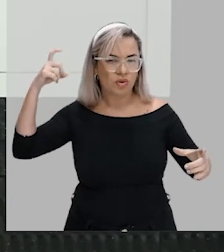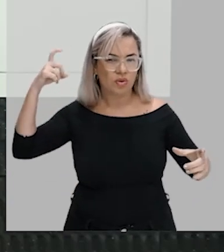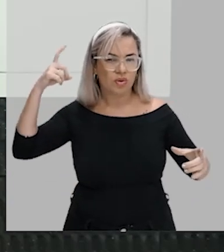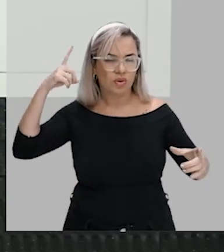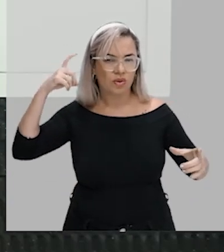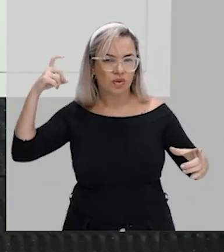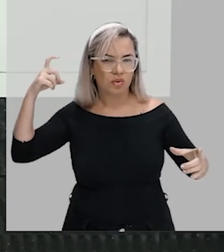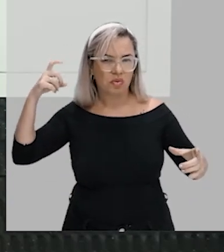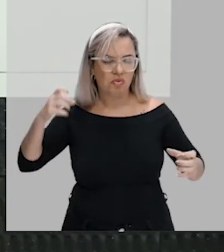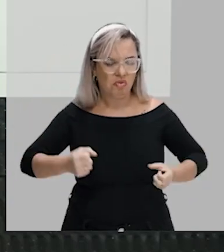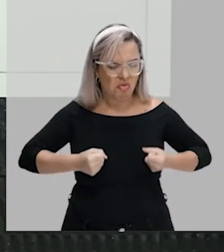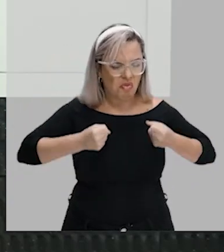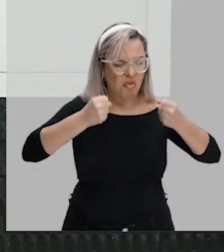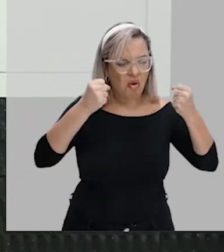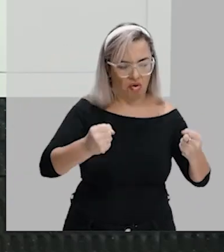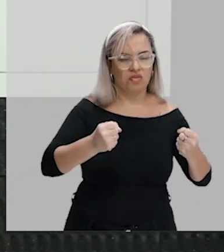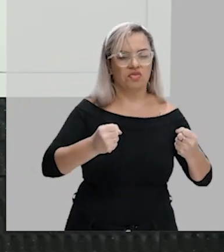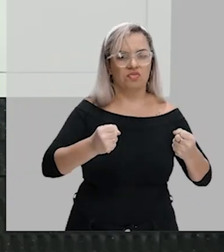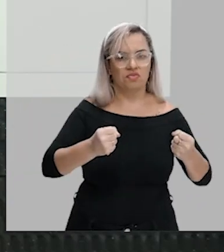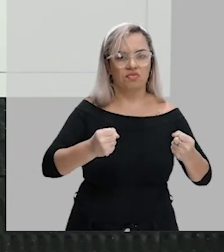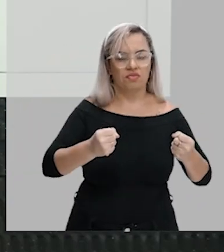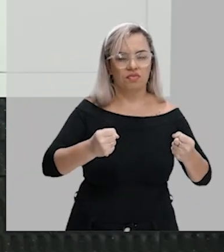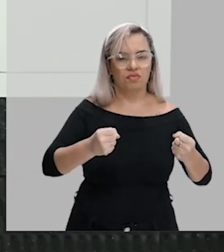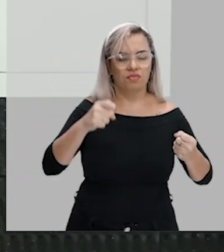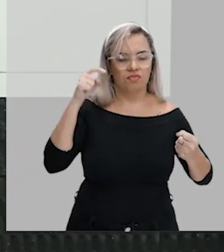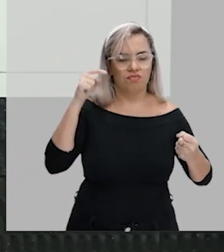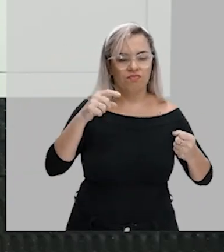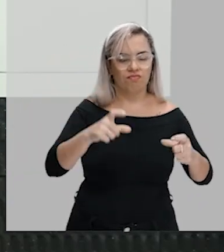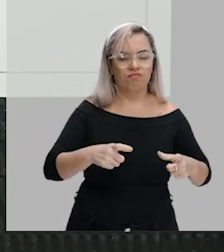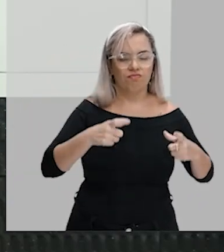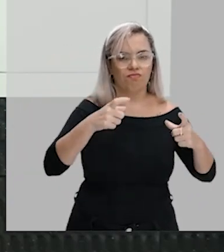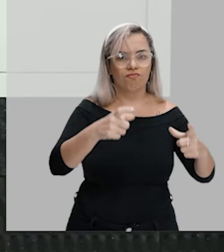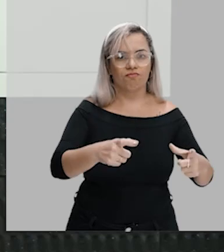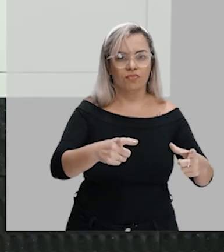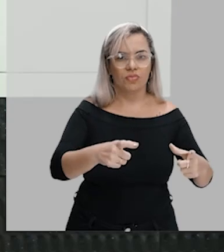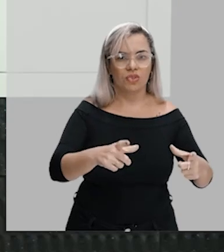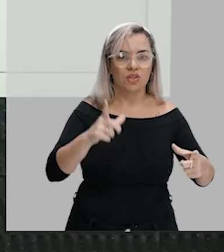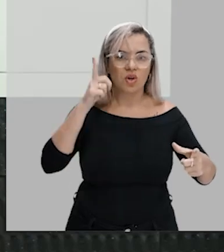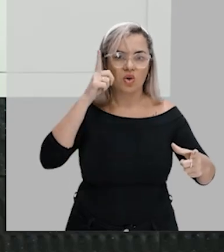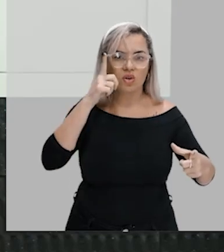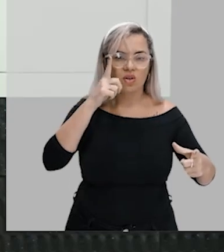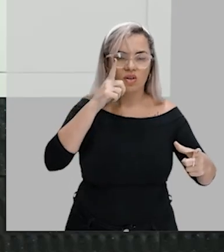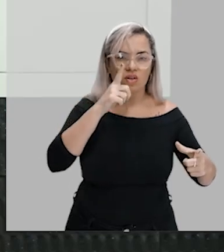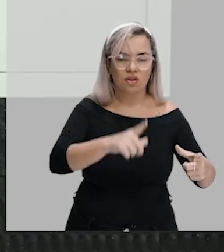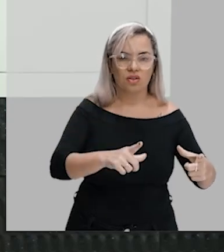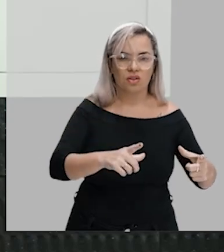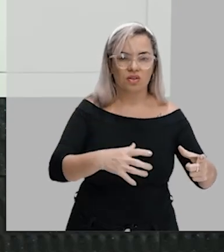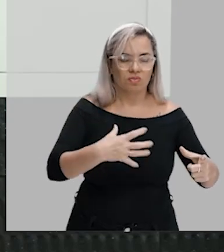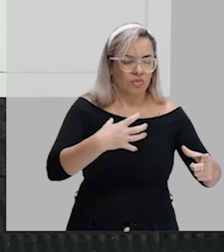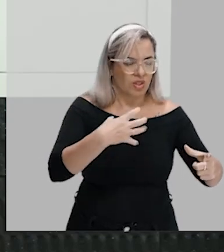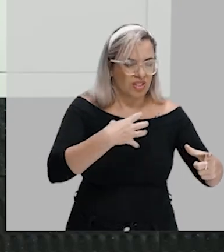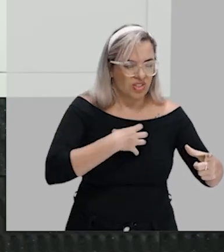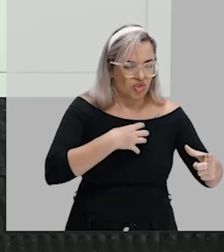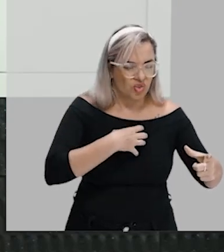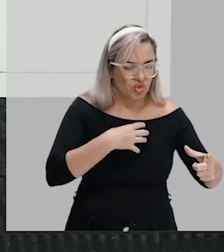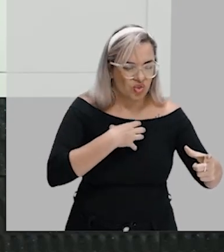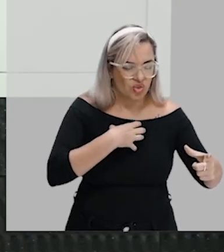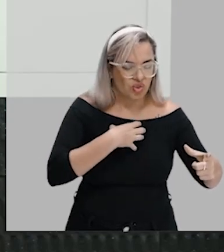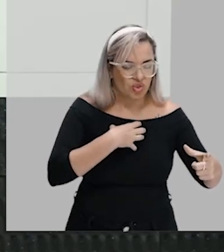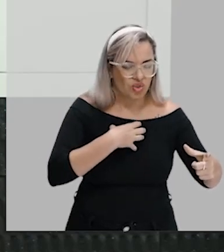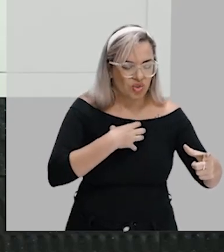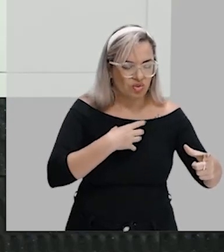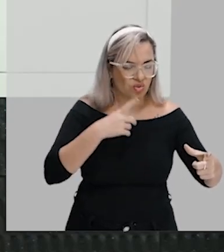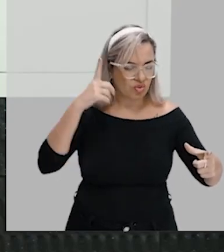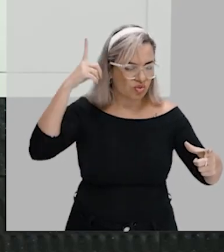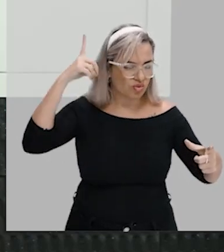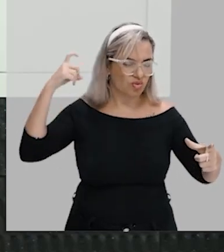som muito potente. Okay? E nesse local você vai conseguir sentir o som,